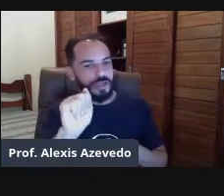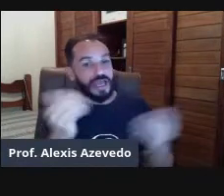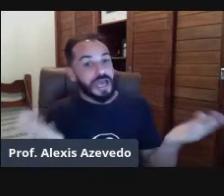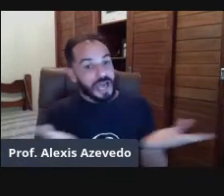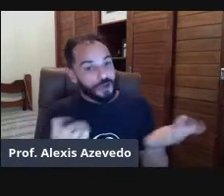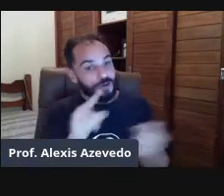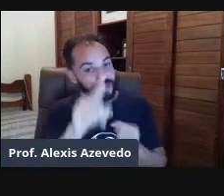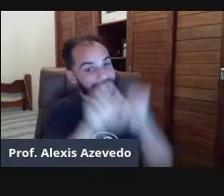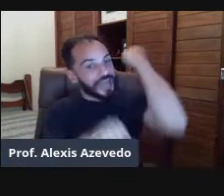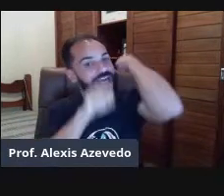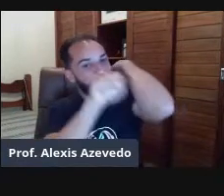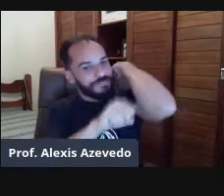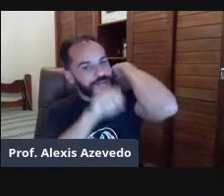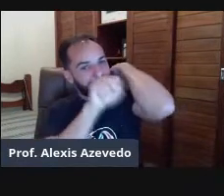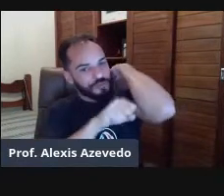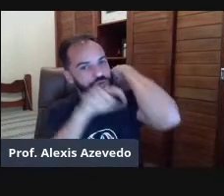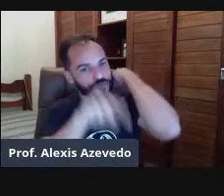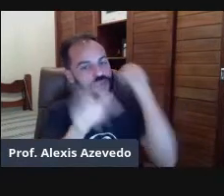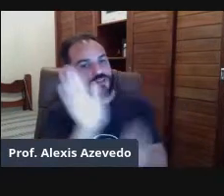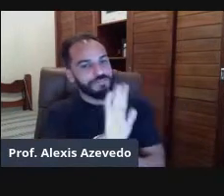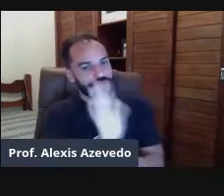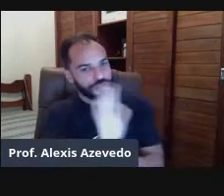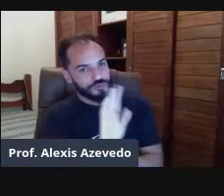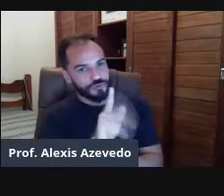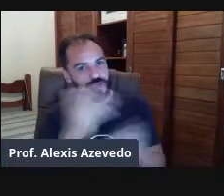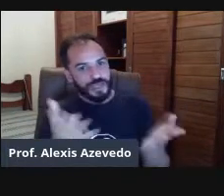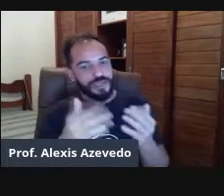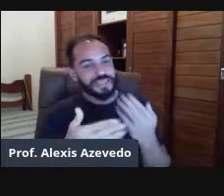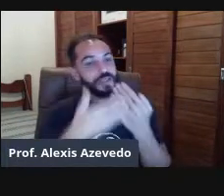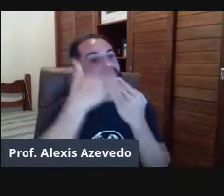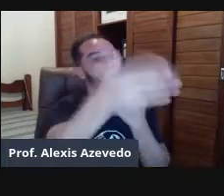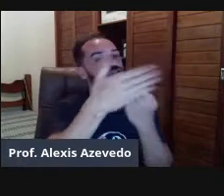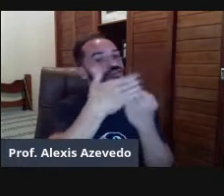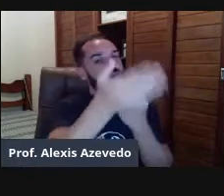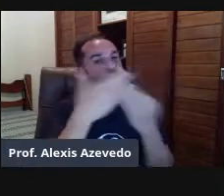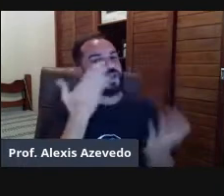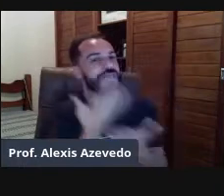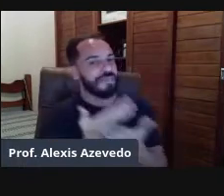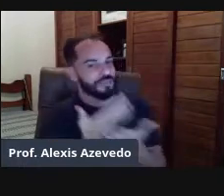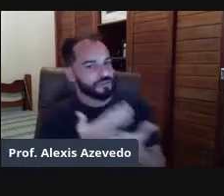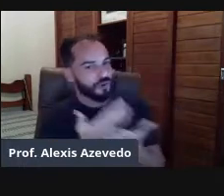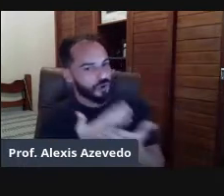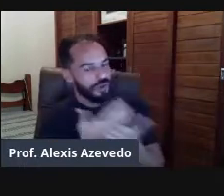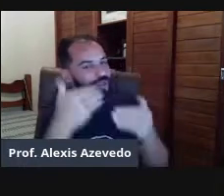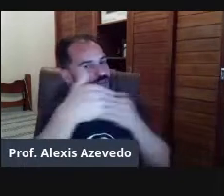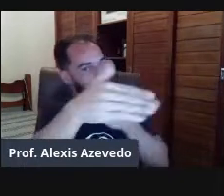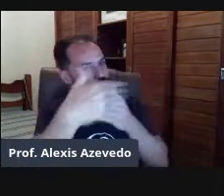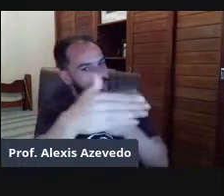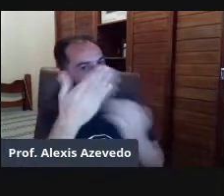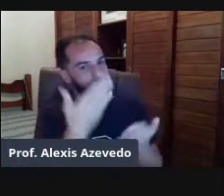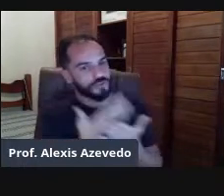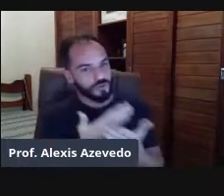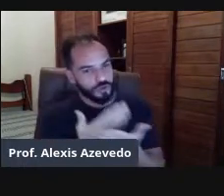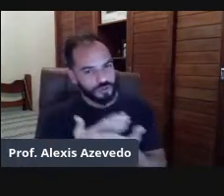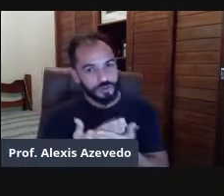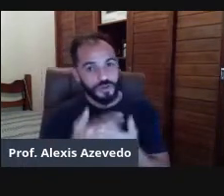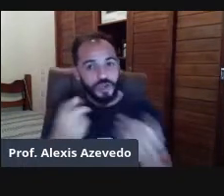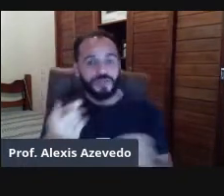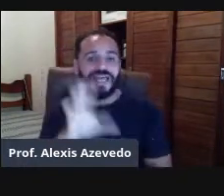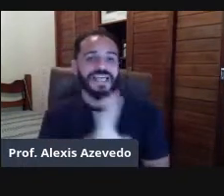estou aqui gravando esse vídeo aqui nessa parte superior da escola, do lado externo, com